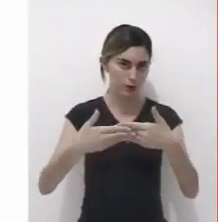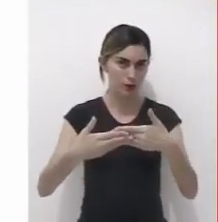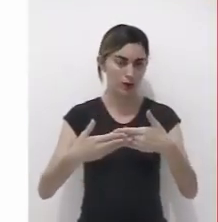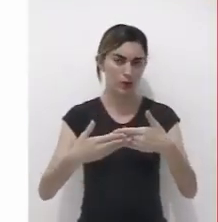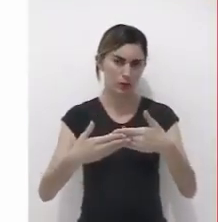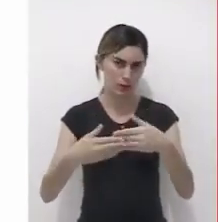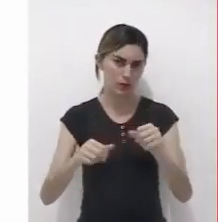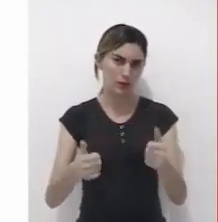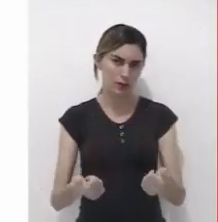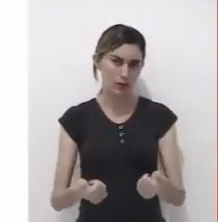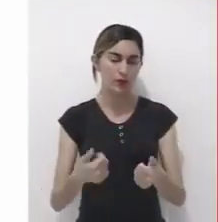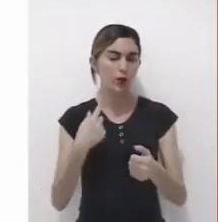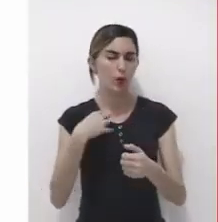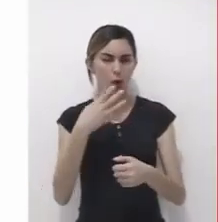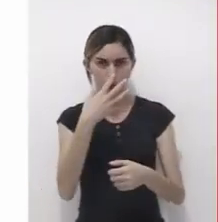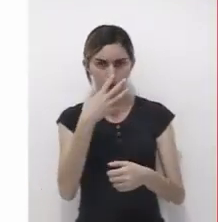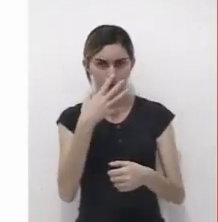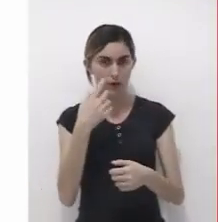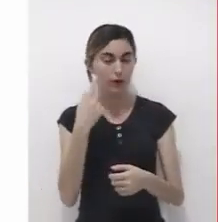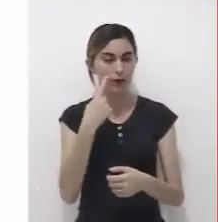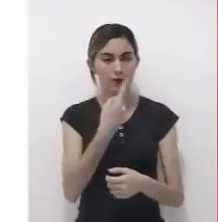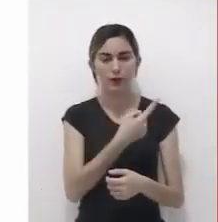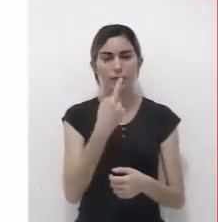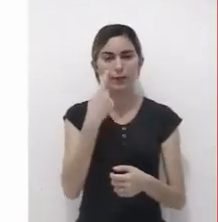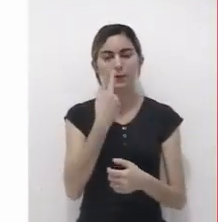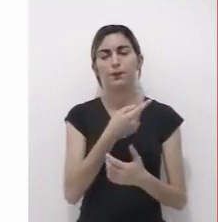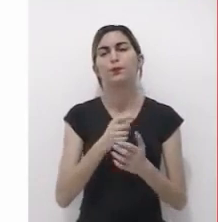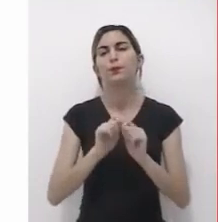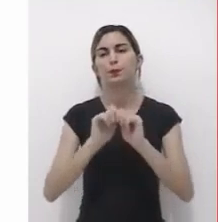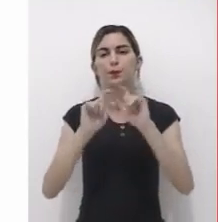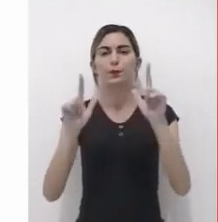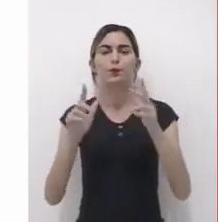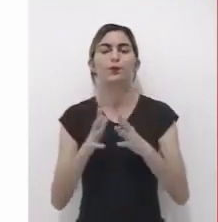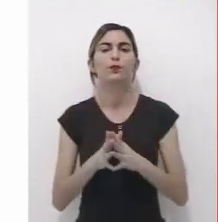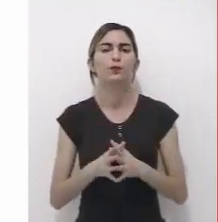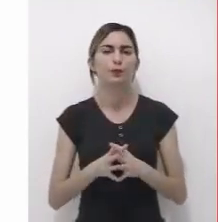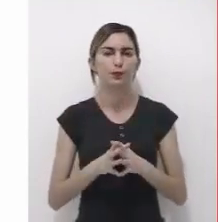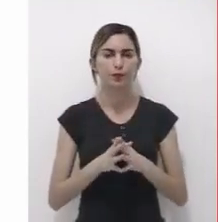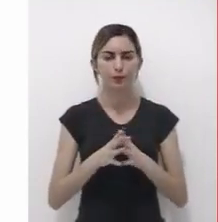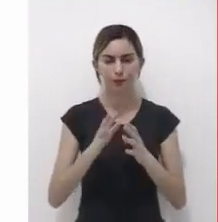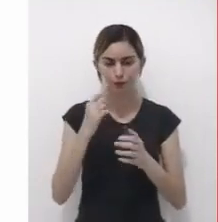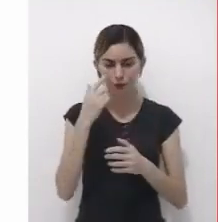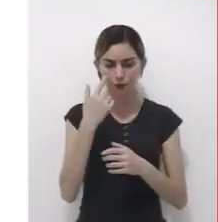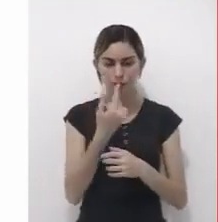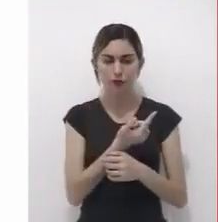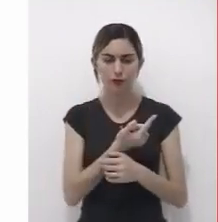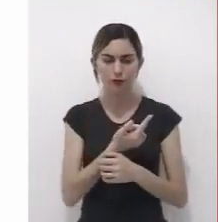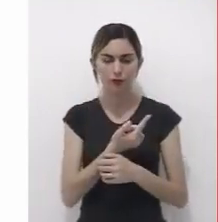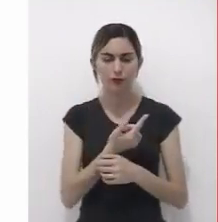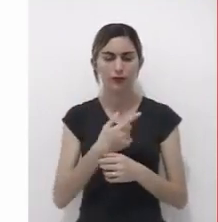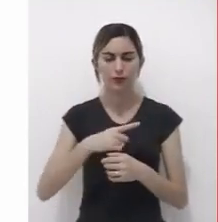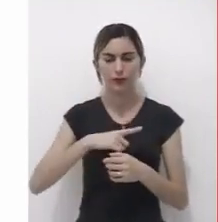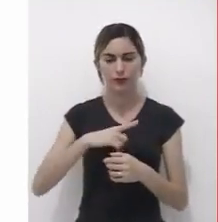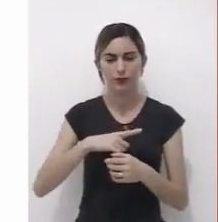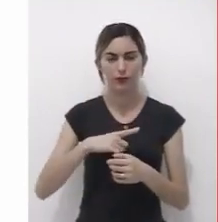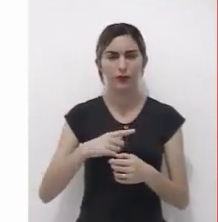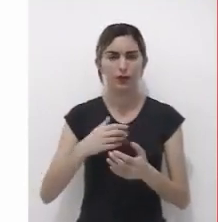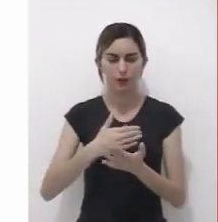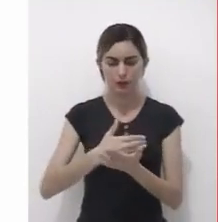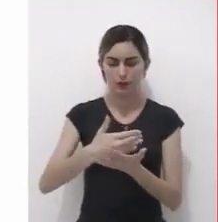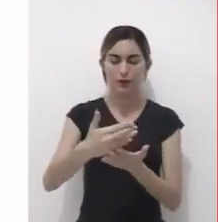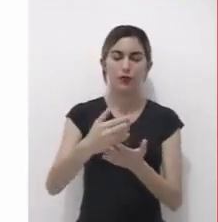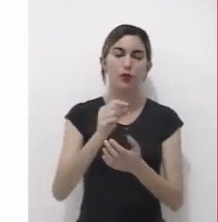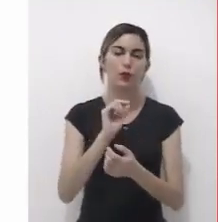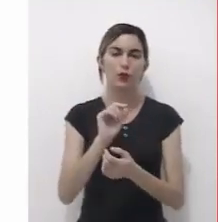Bom, bora observar uma imagem aí da fotossíntese, onde eu tenho ali o